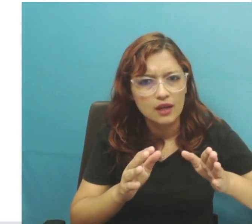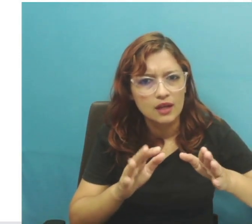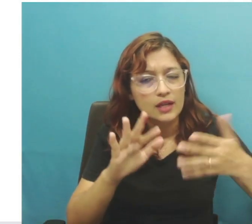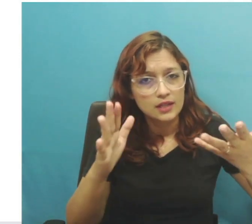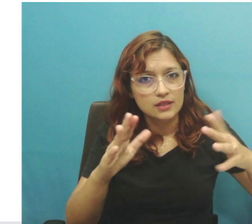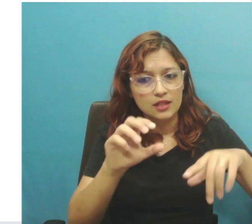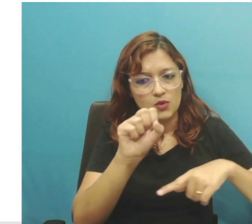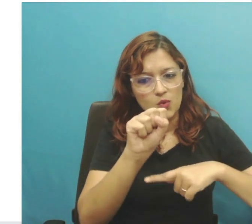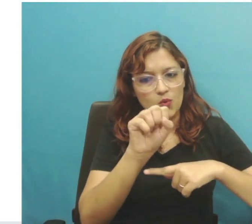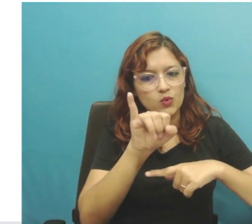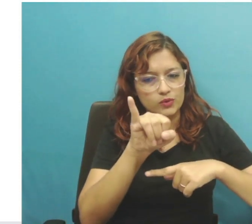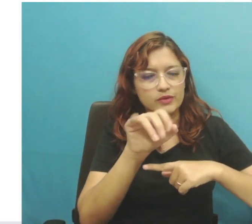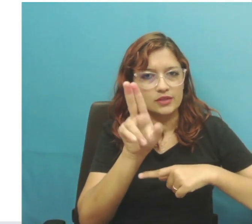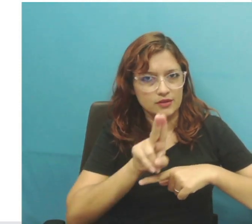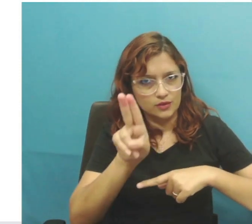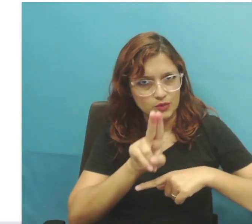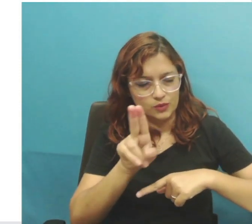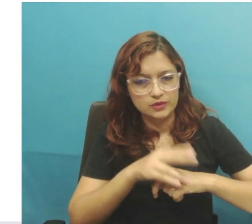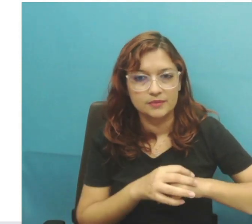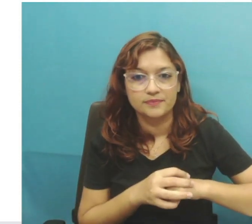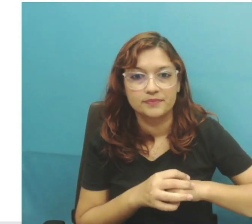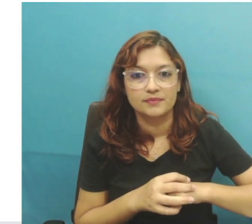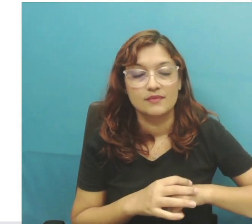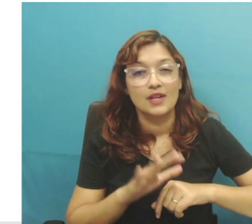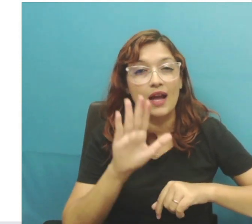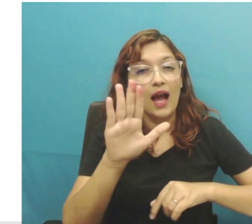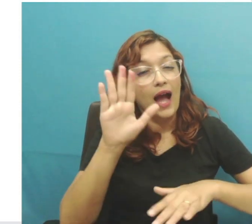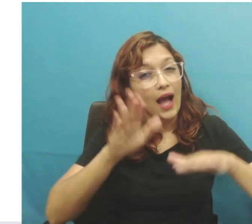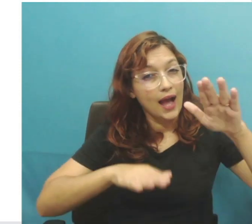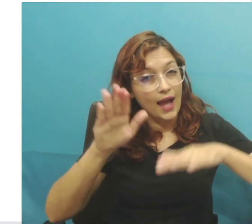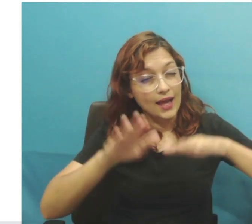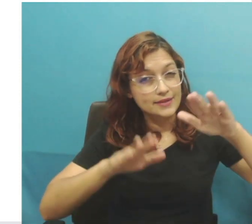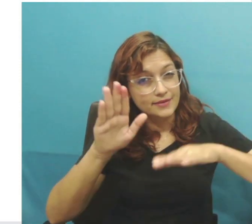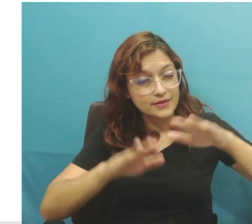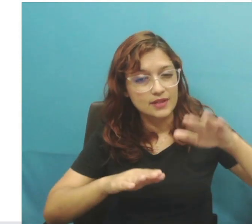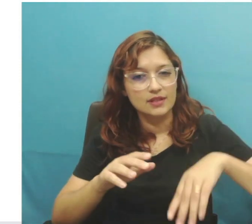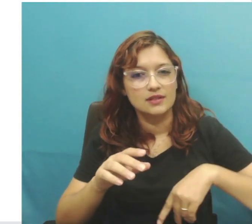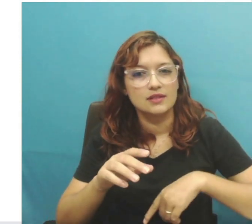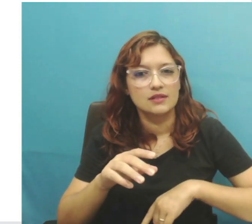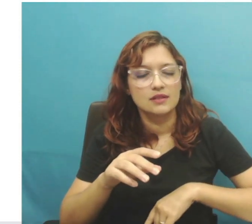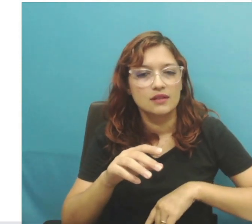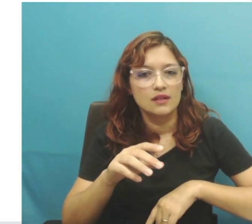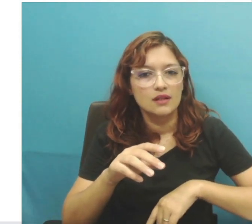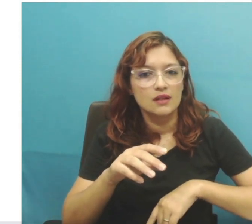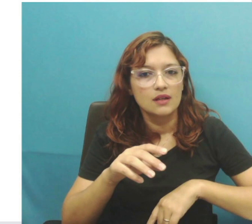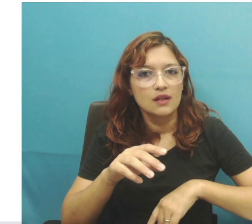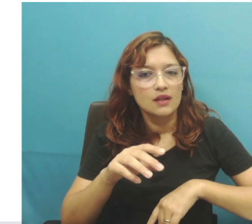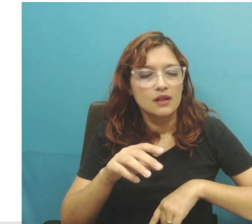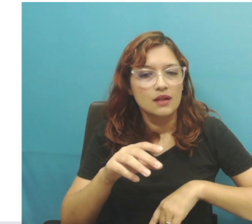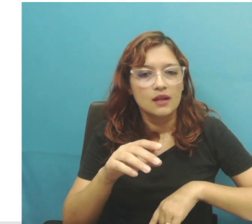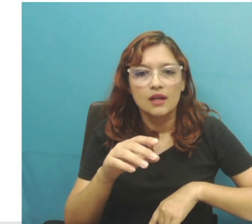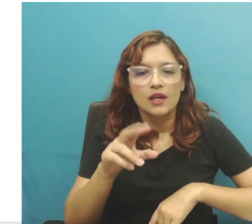O sentido dela já está completo. Então, por isso que eu usei se.